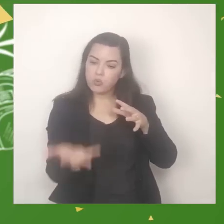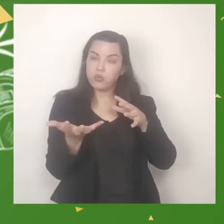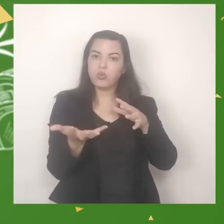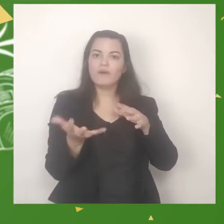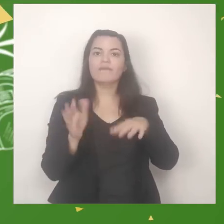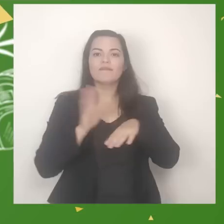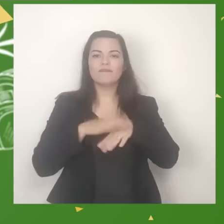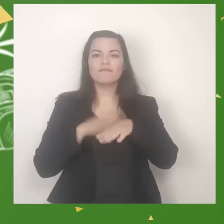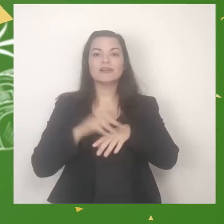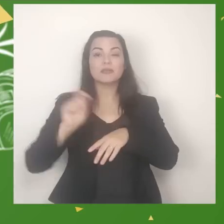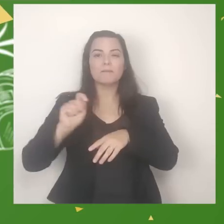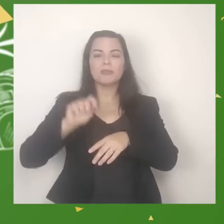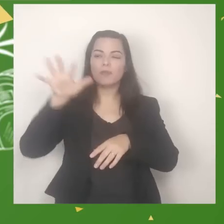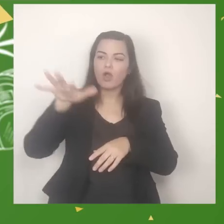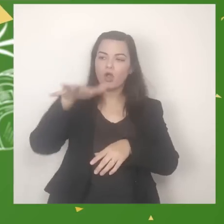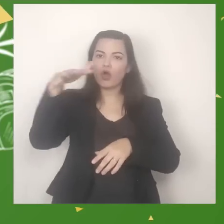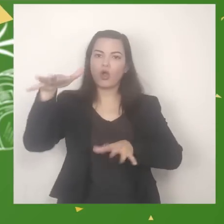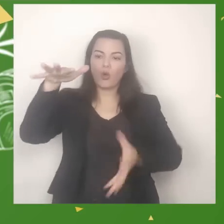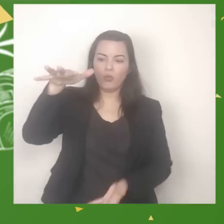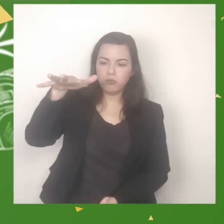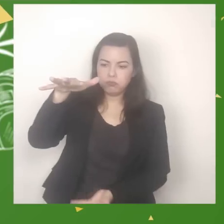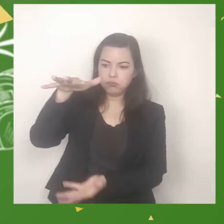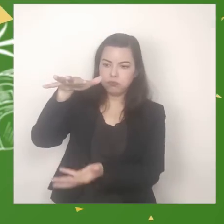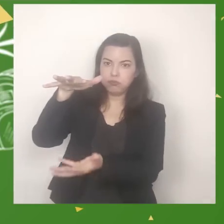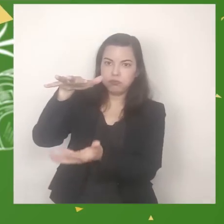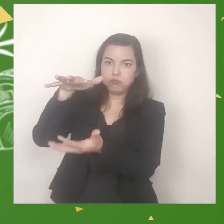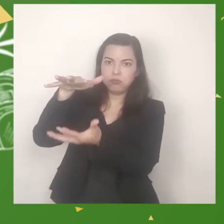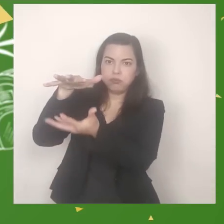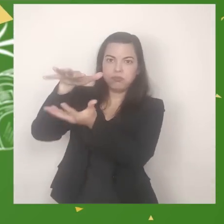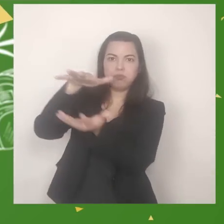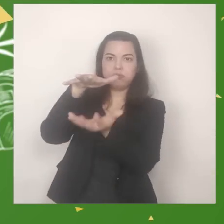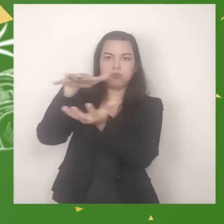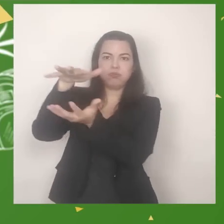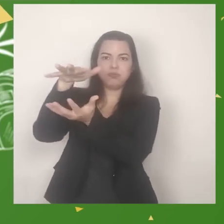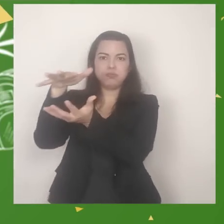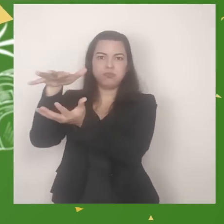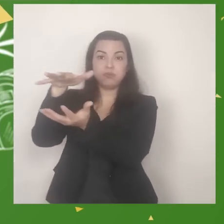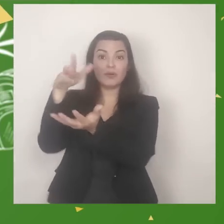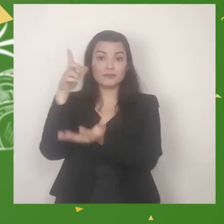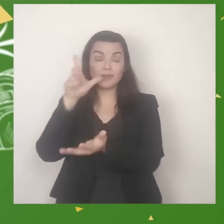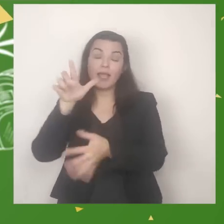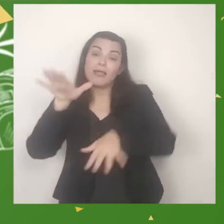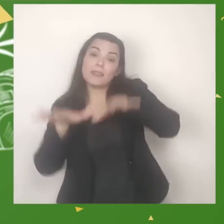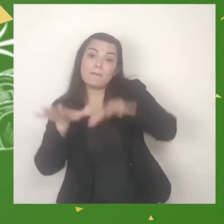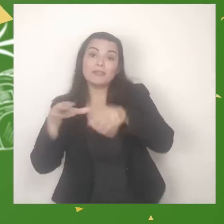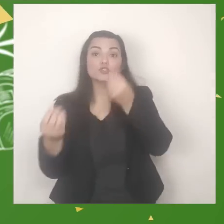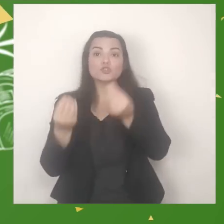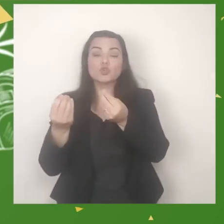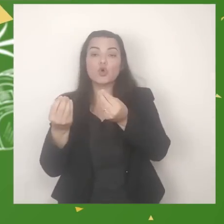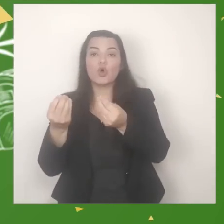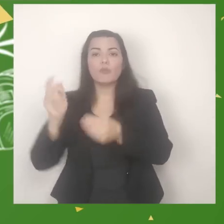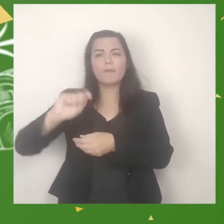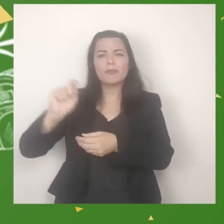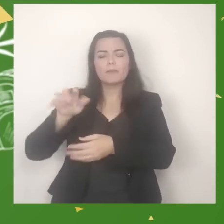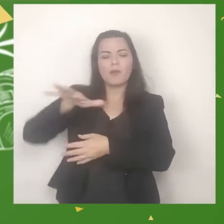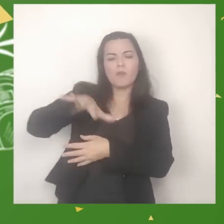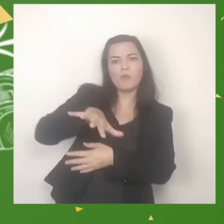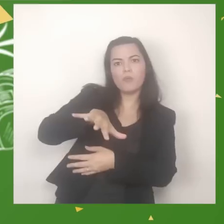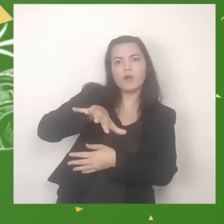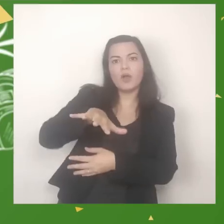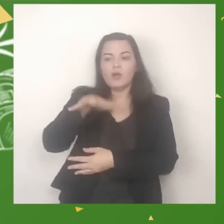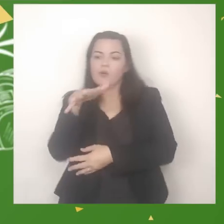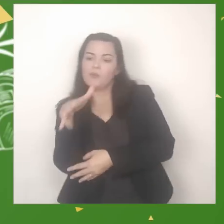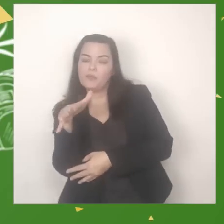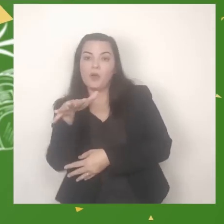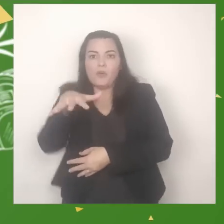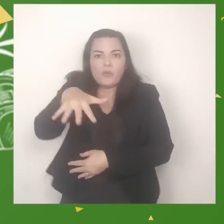empurra a pipa para cima. Assim, ela consegue voar. Conforme o ângulo, a posição que a pipa está, o ar